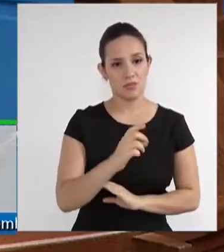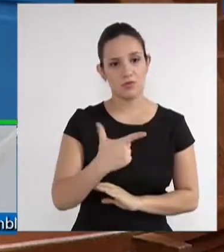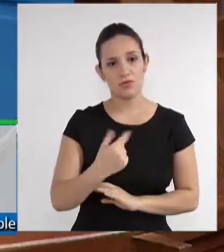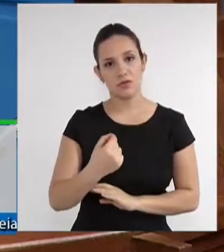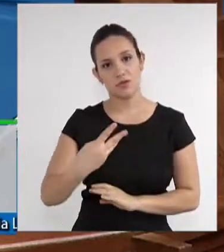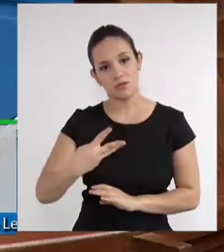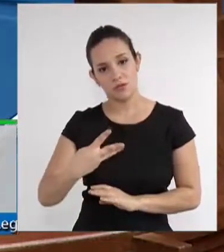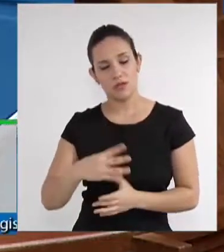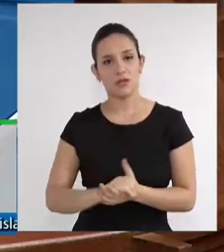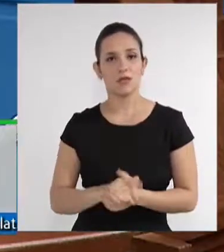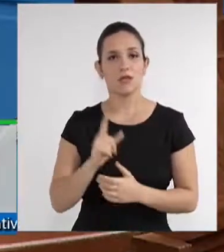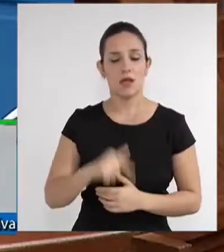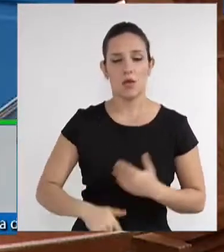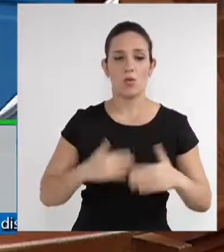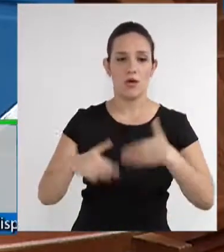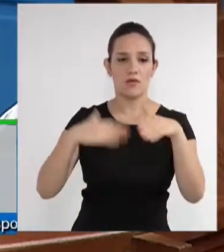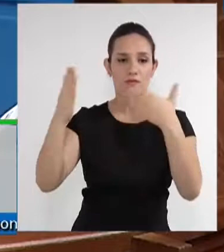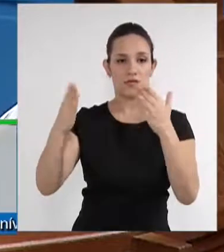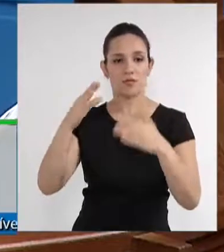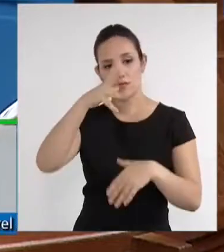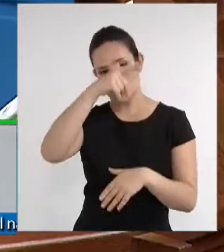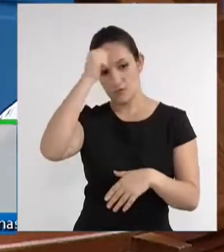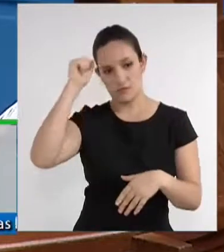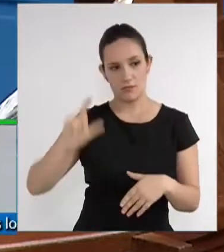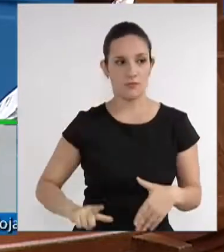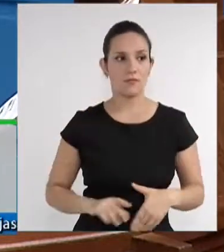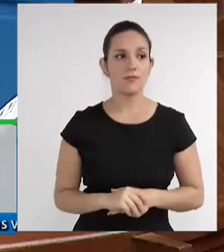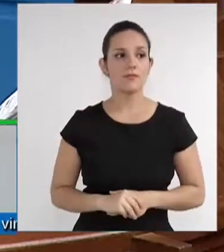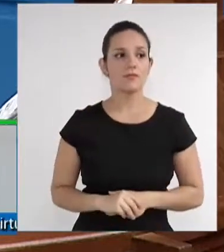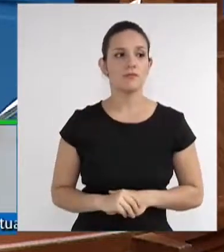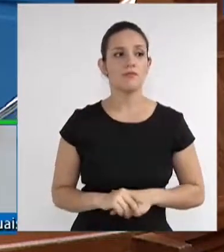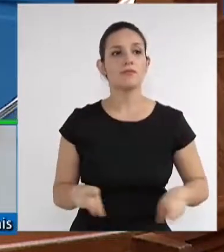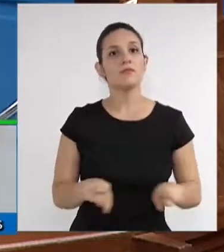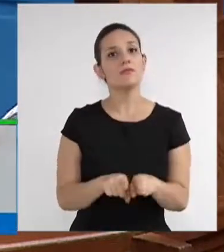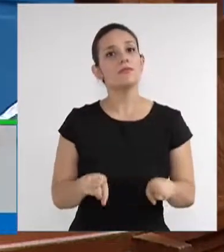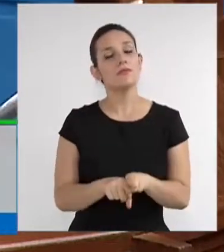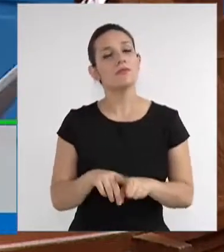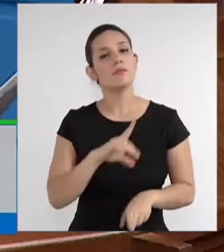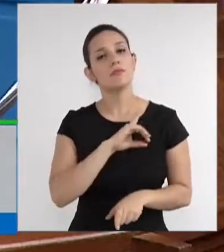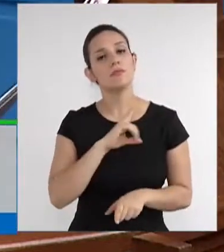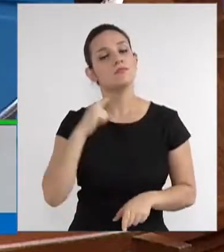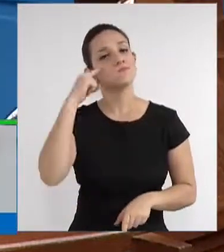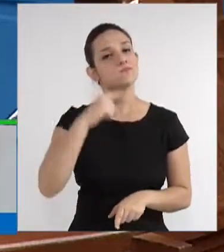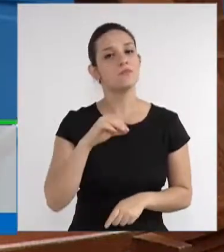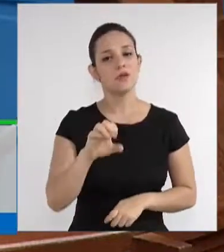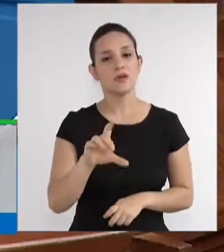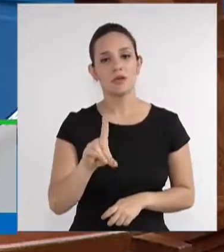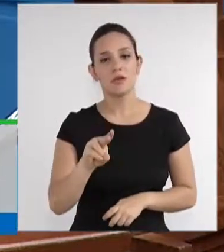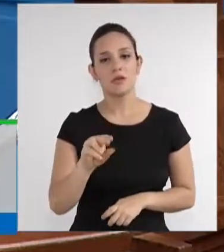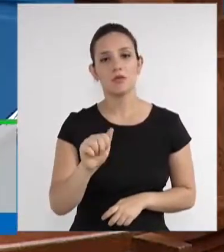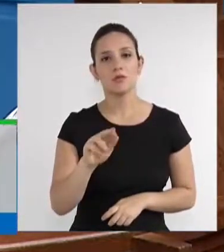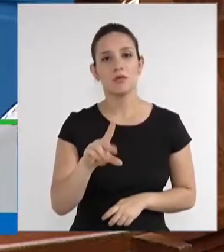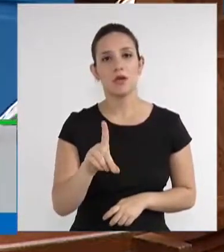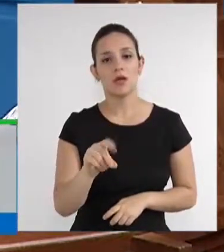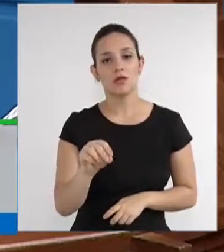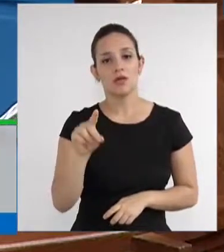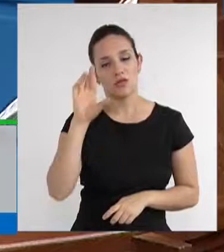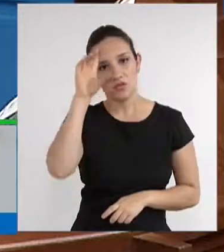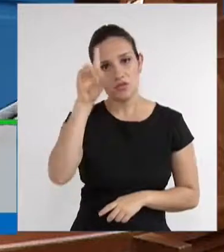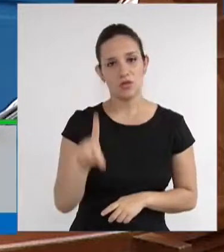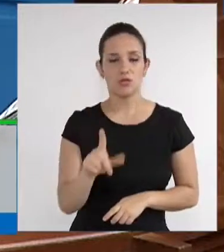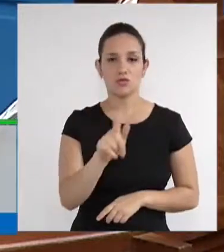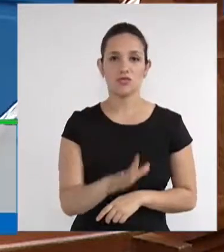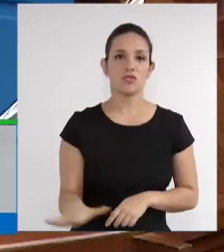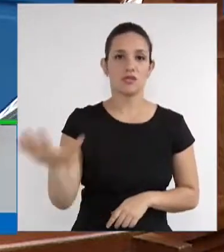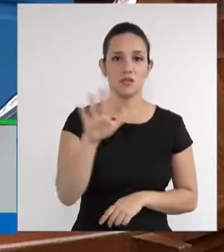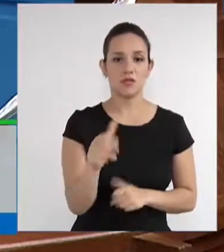5.203/2018, avanços para Mato Grosso do Sul. O doutor Eduardo Santos Dionísio, diretor-geral do Tribunal de Contas, estará